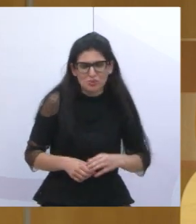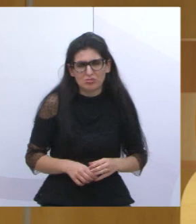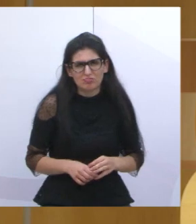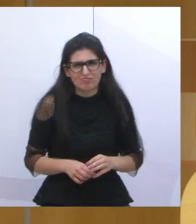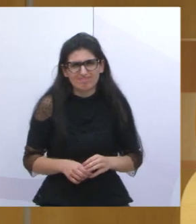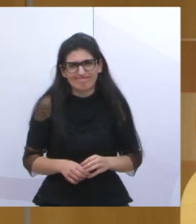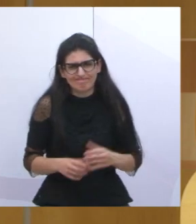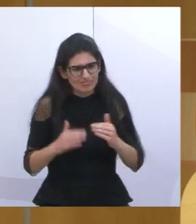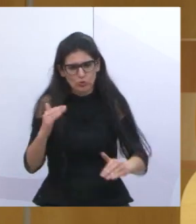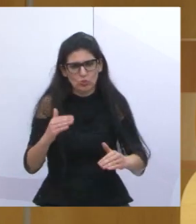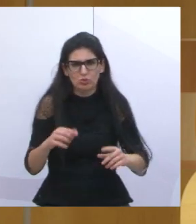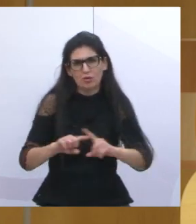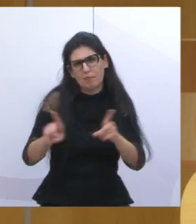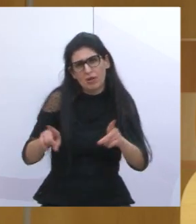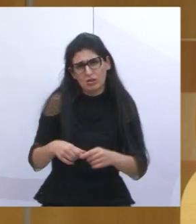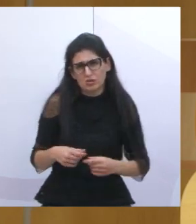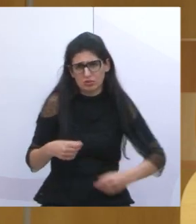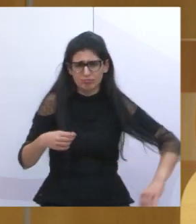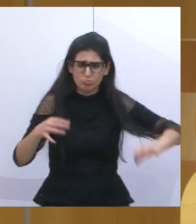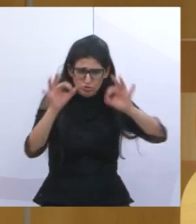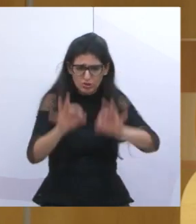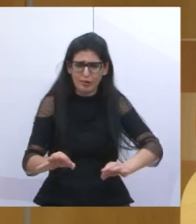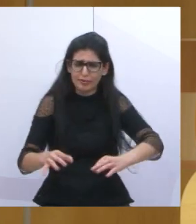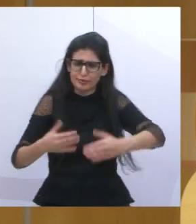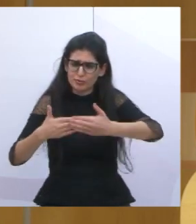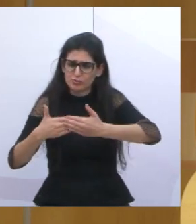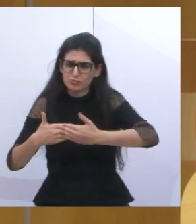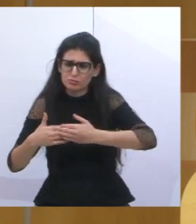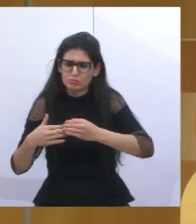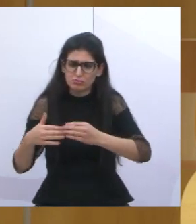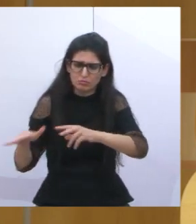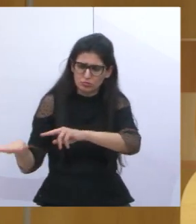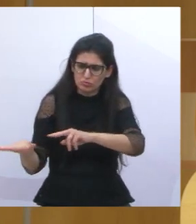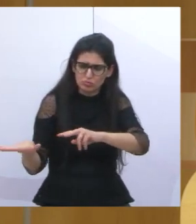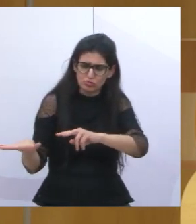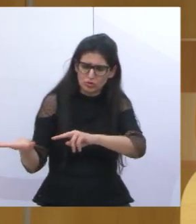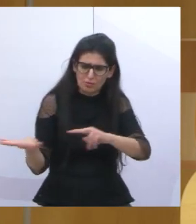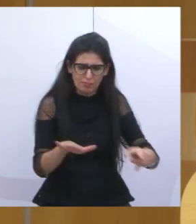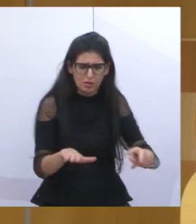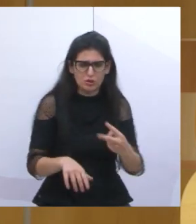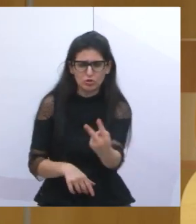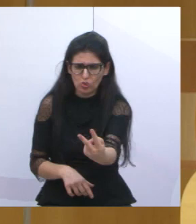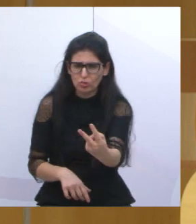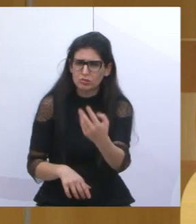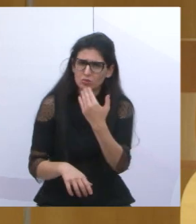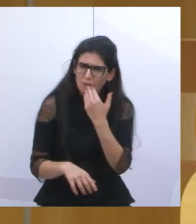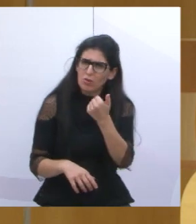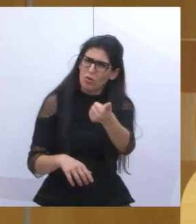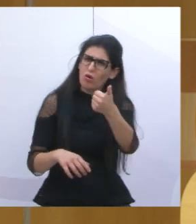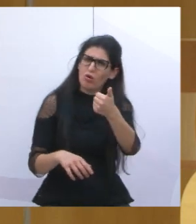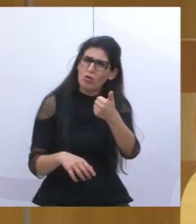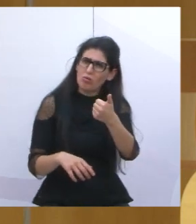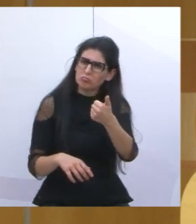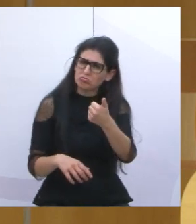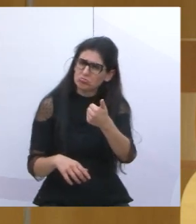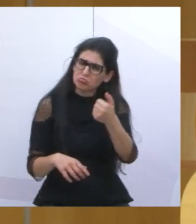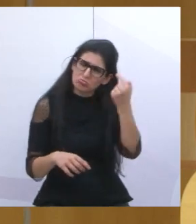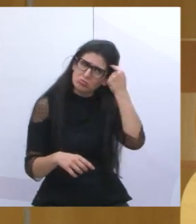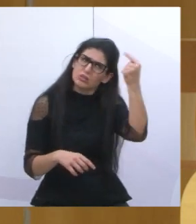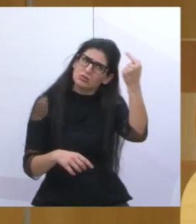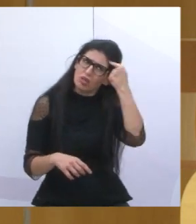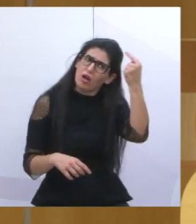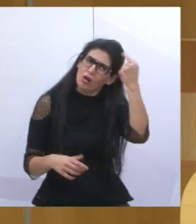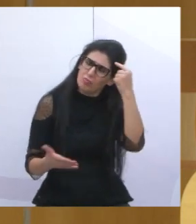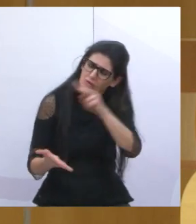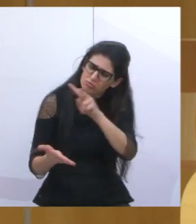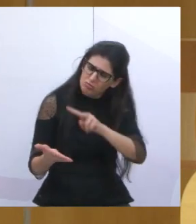seria o ideal para que a gente pudesse analisar melhor e muitas vezes desse até algumas contribuições para melhorar ainda mais esse